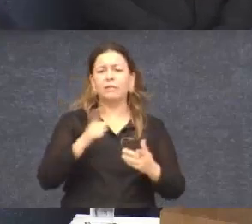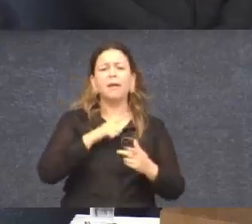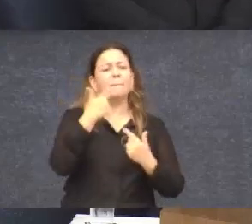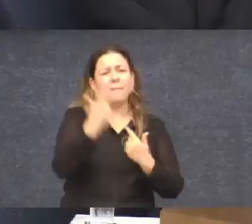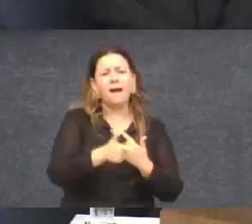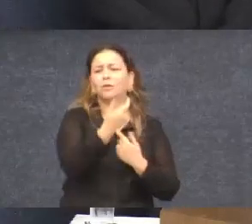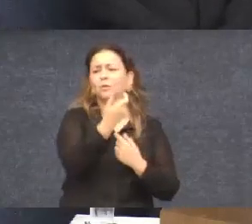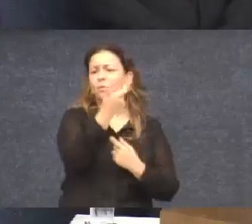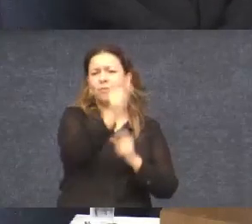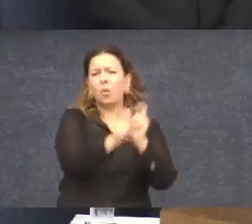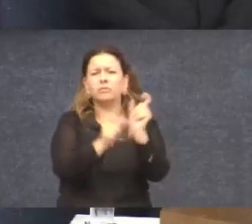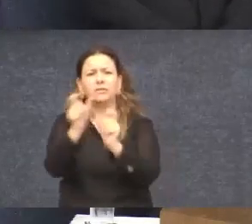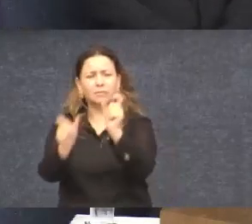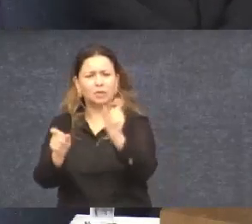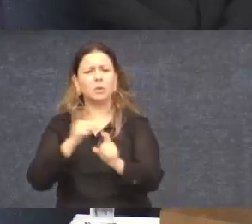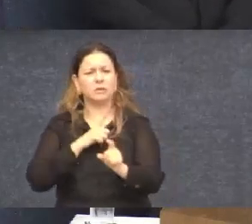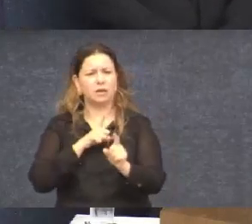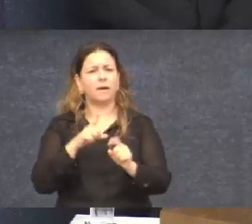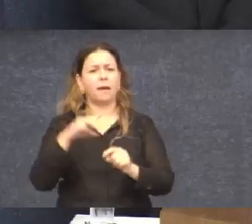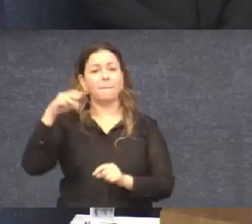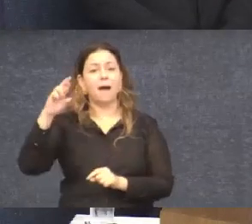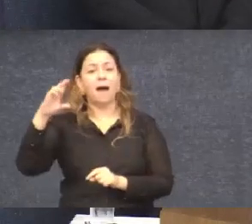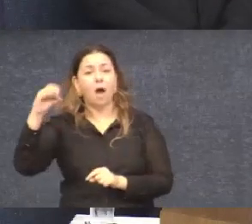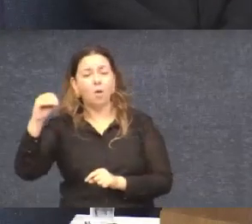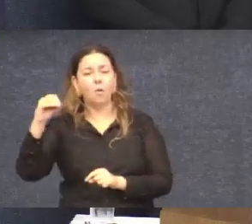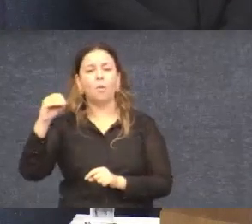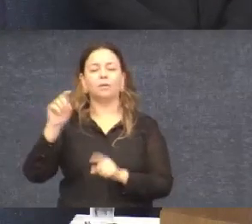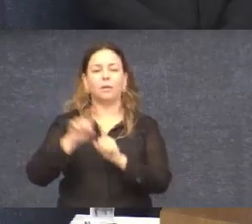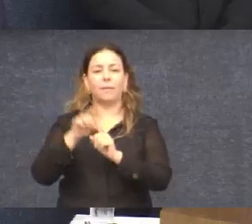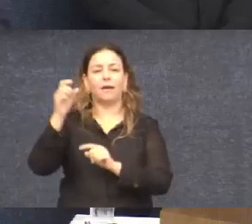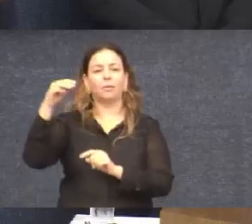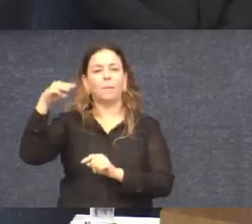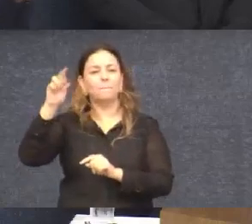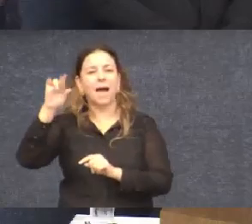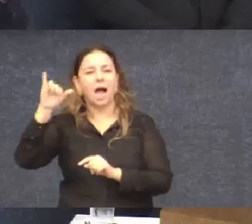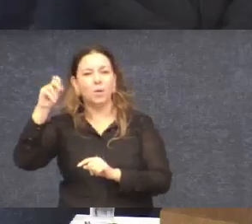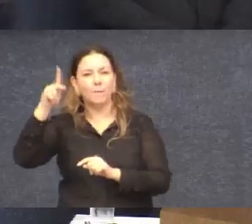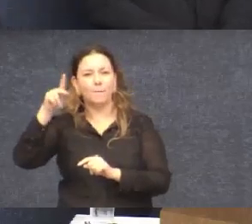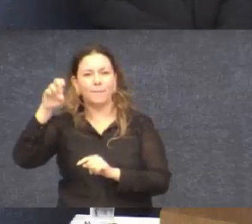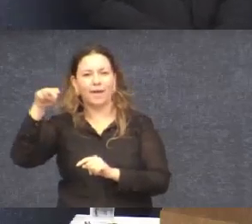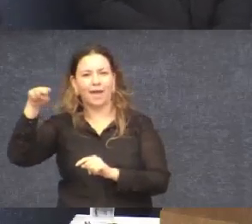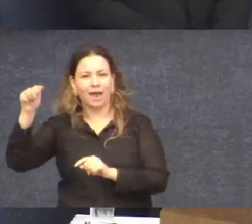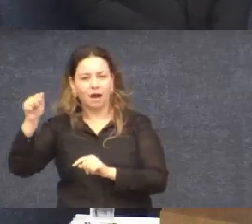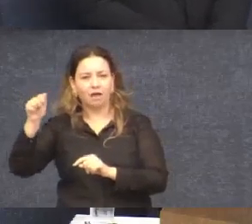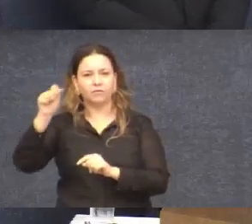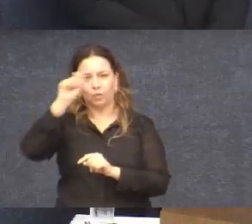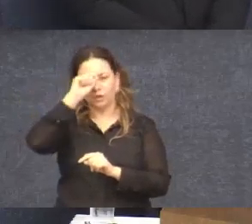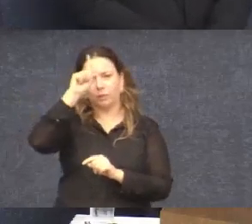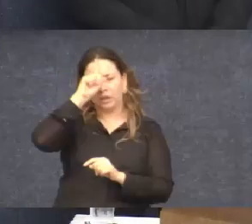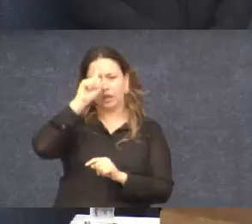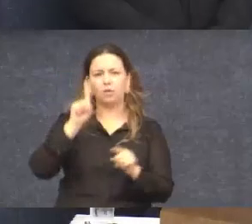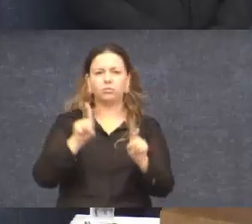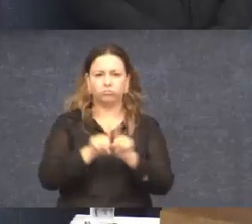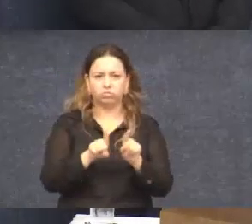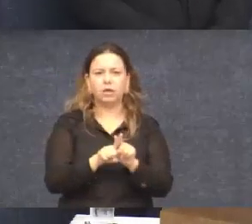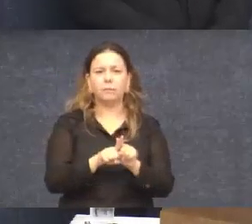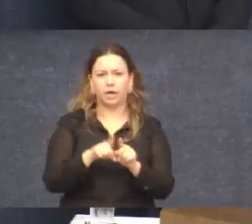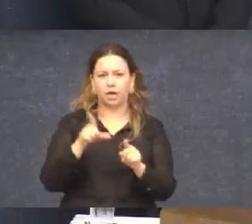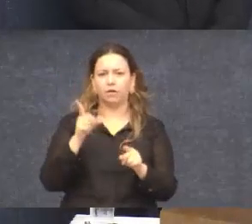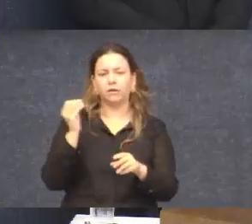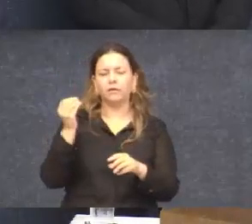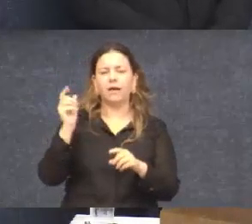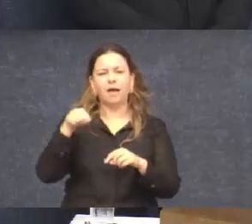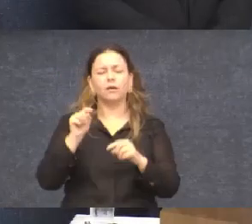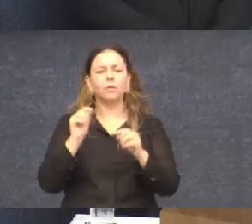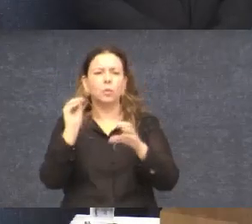outros aí que provavelmente eu conheço, o Marco Antônio, mas também do Mário Pena, né, Marco Antônio? O Marco Antônio saiu da política para ir para cuidar de hospital também, de